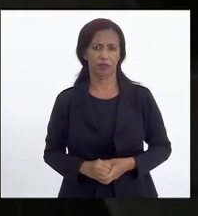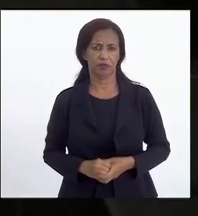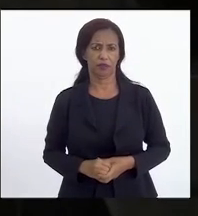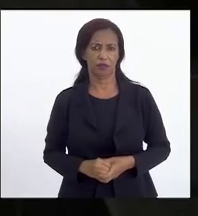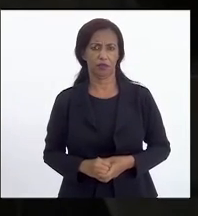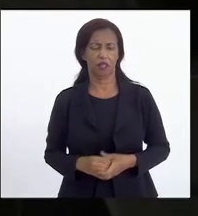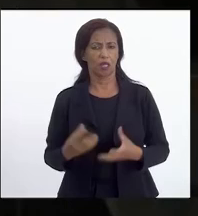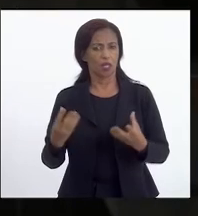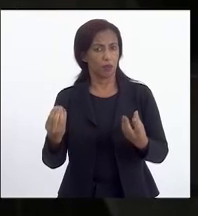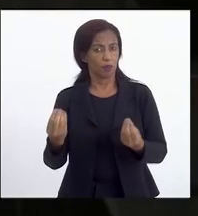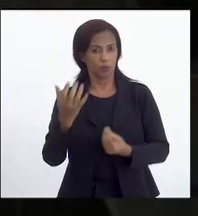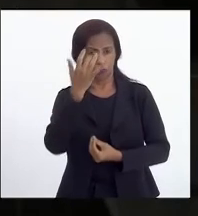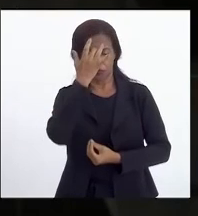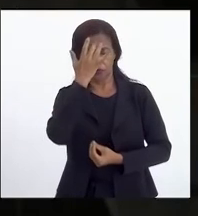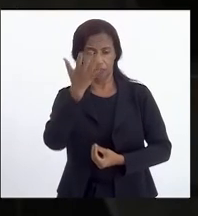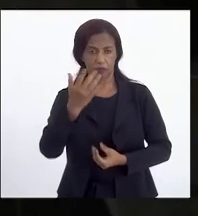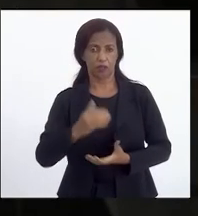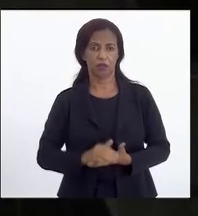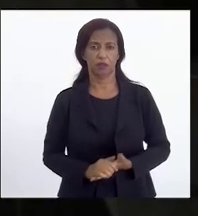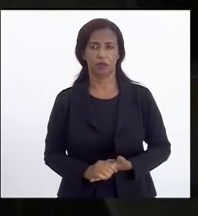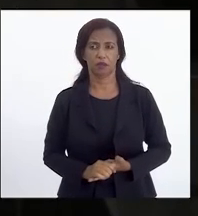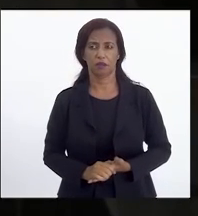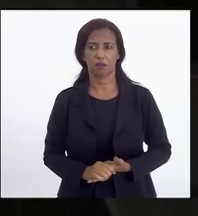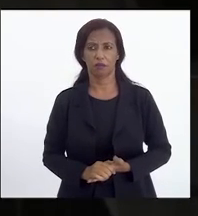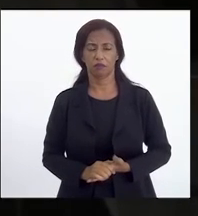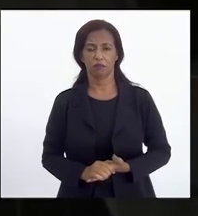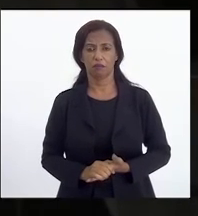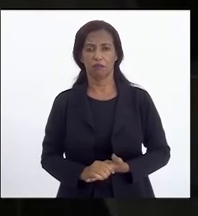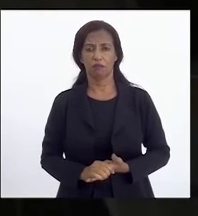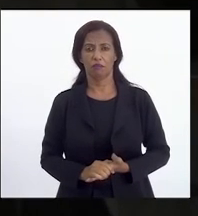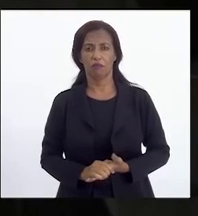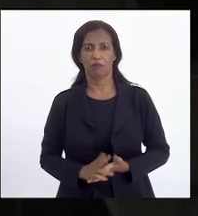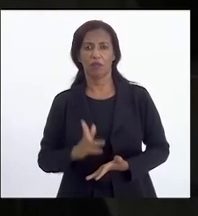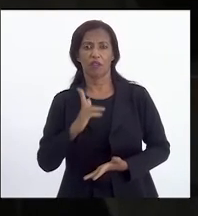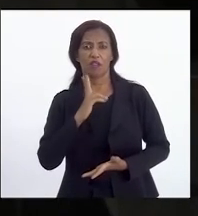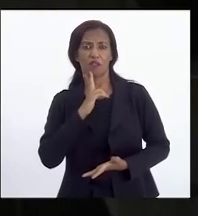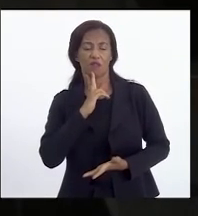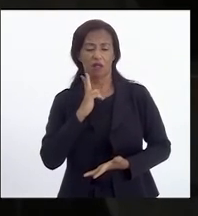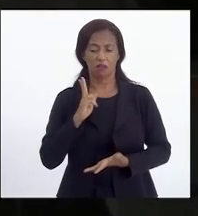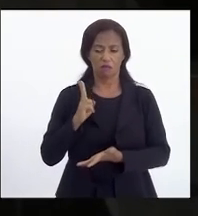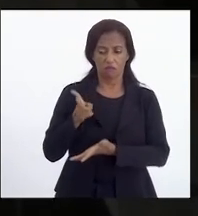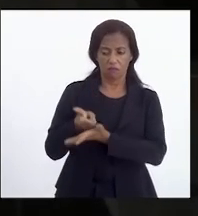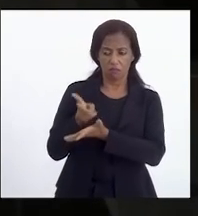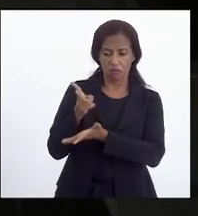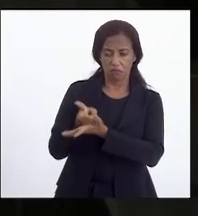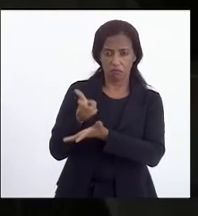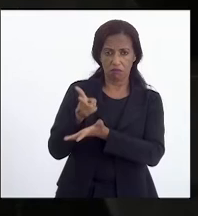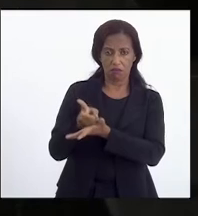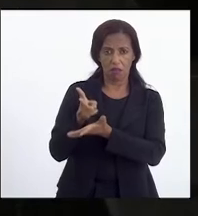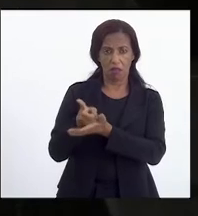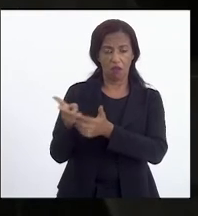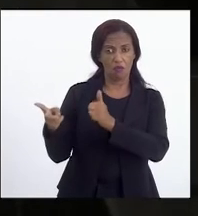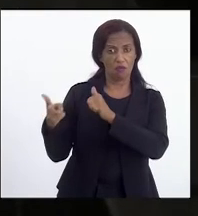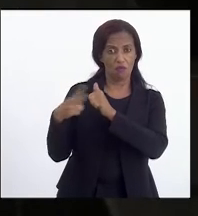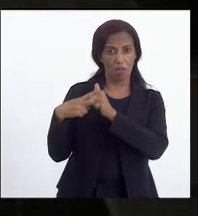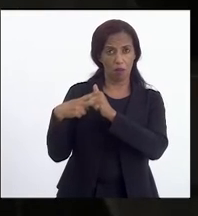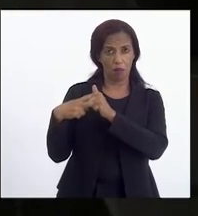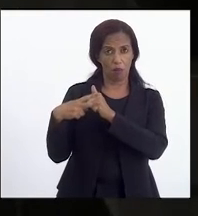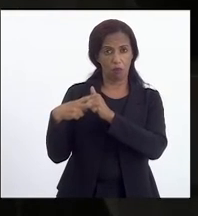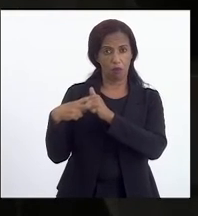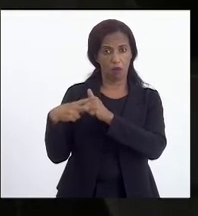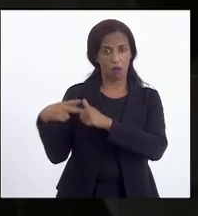e é muito fácil o conjugarmos sempre e o verbo